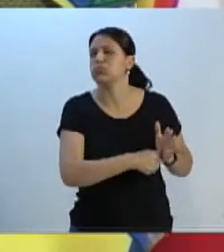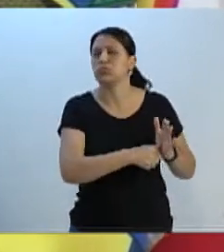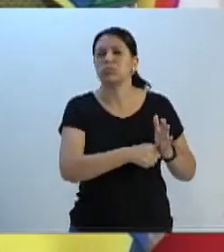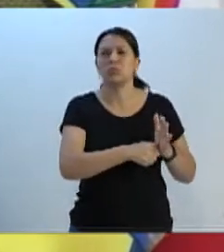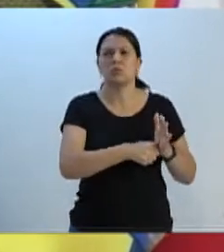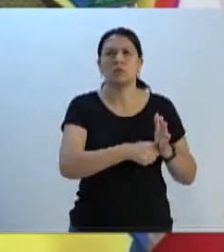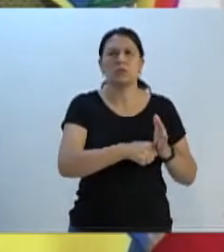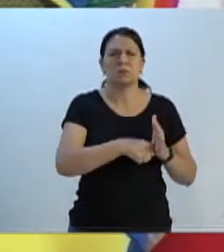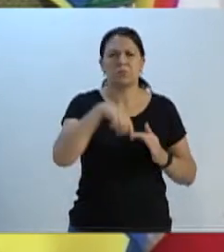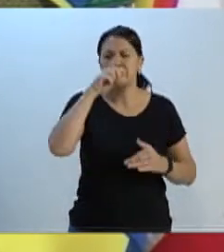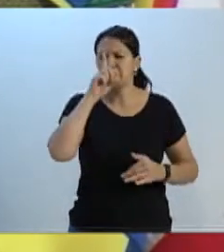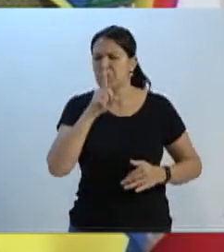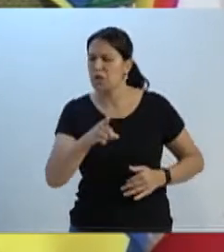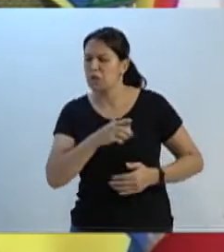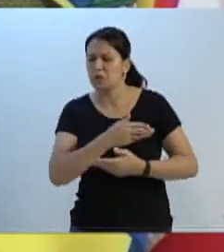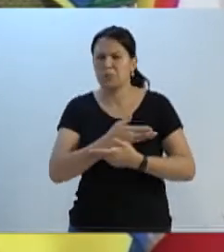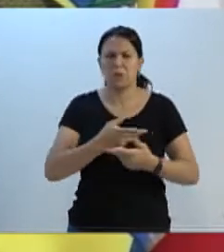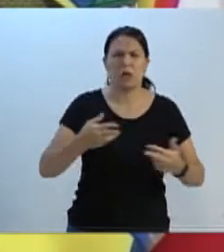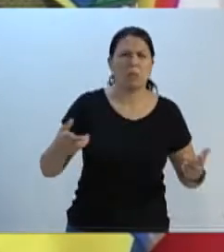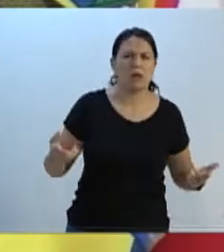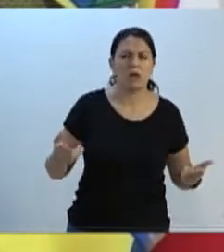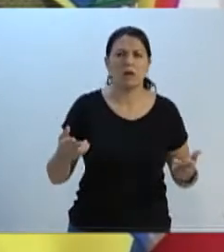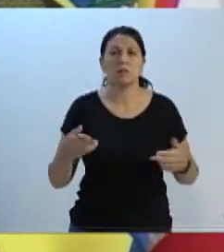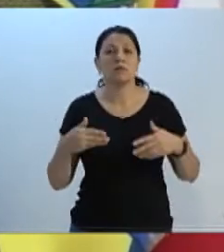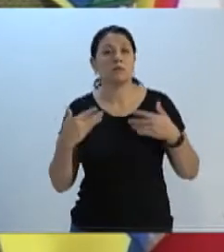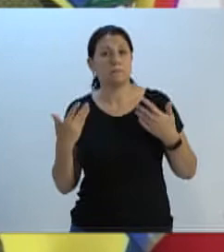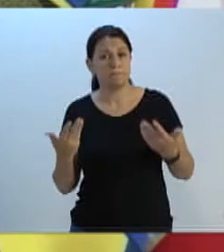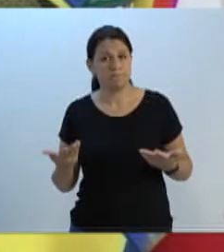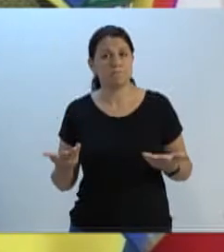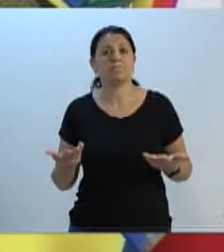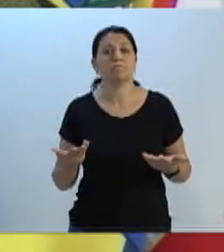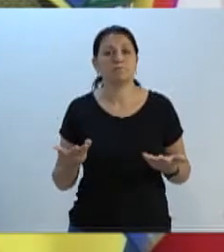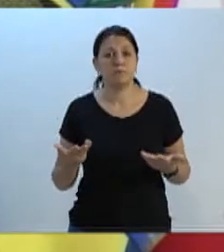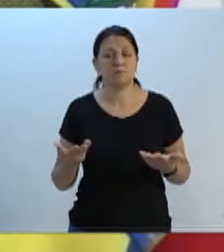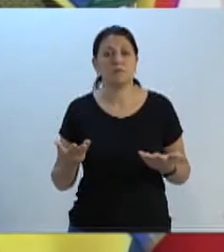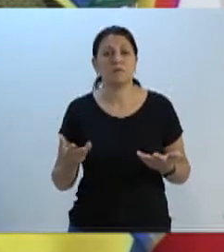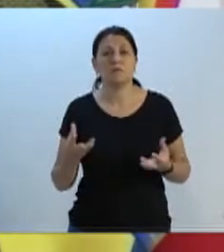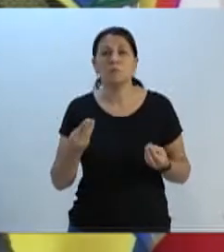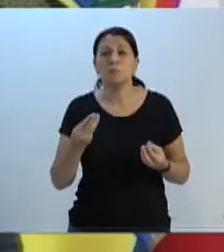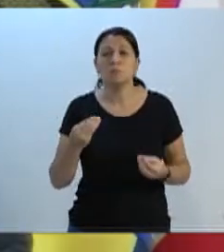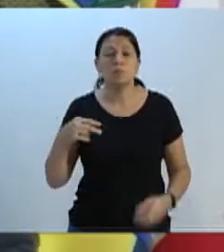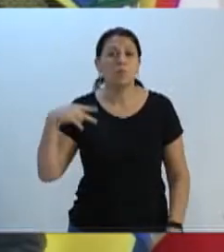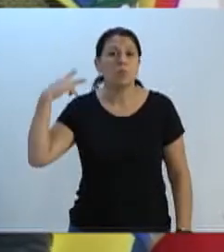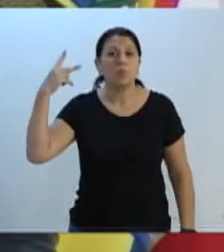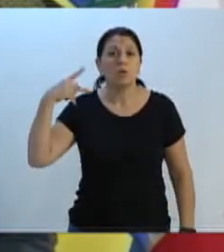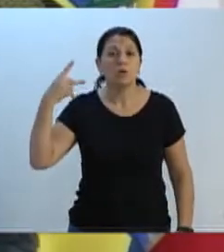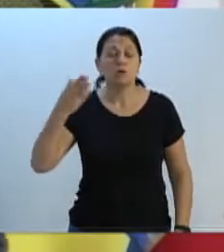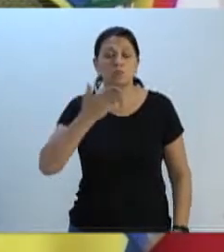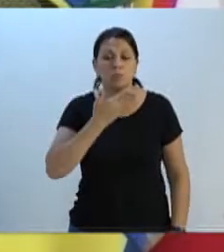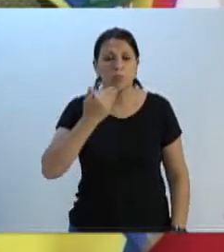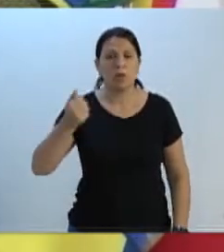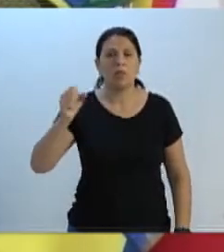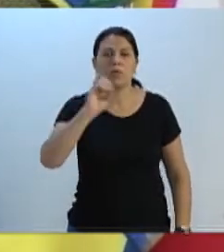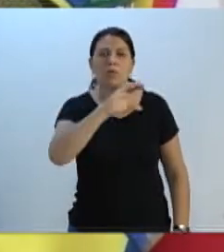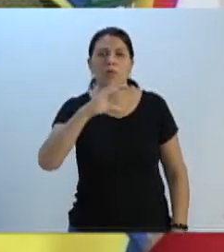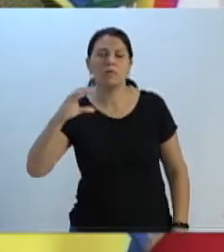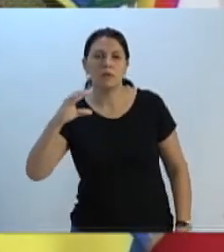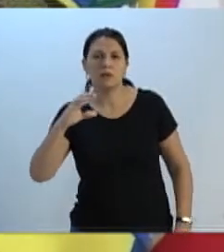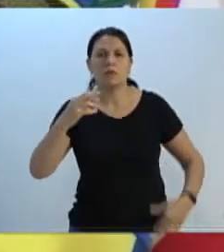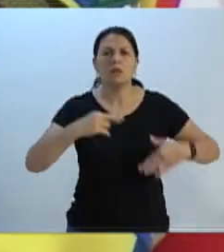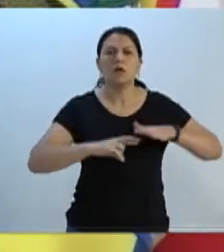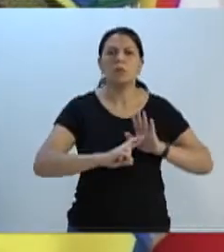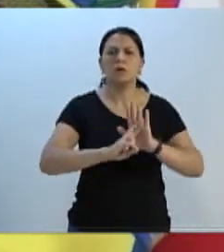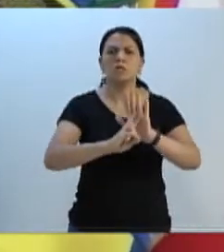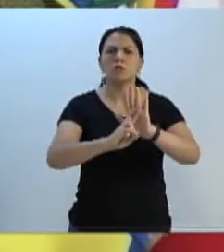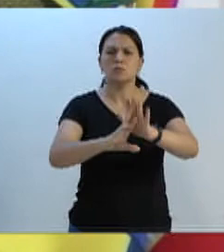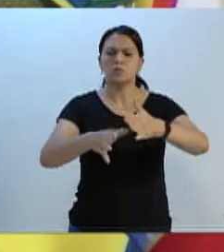de desmando. Então, ele, além de ter sido um dos grandes políticos, se não o maior de Santa Catarina, lá ele nos representou com